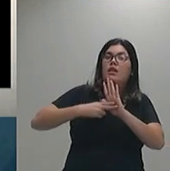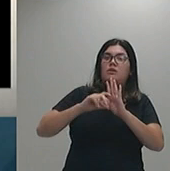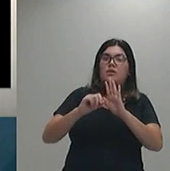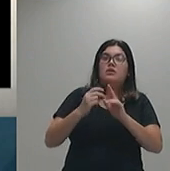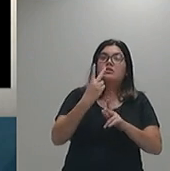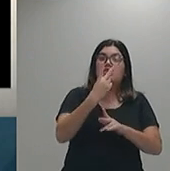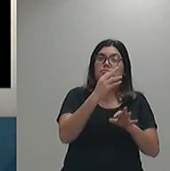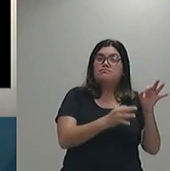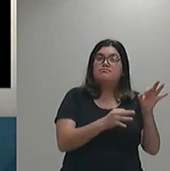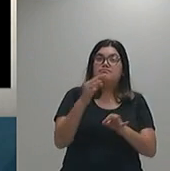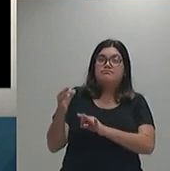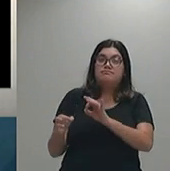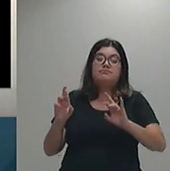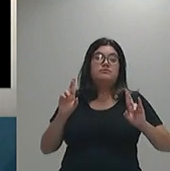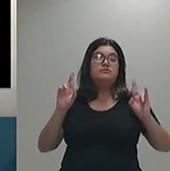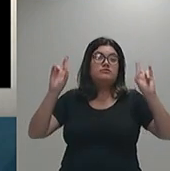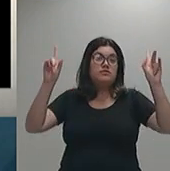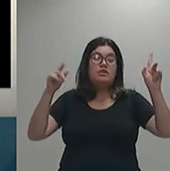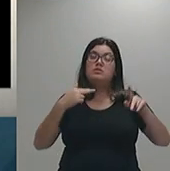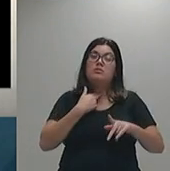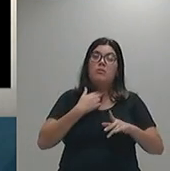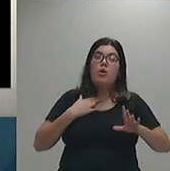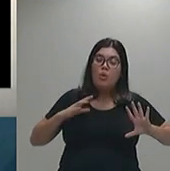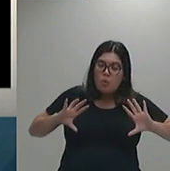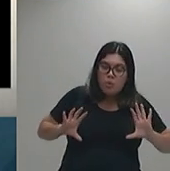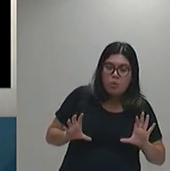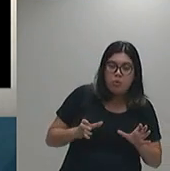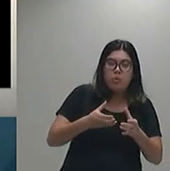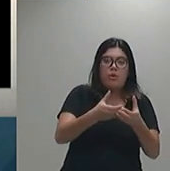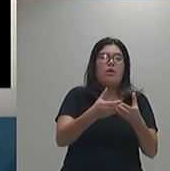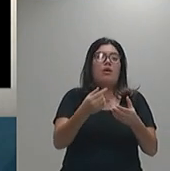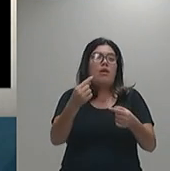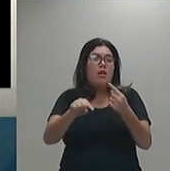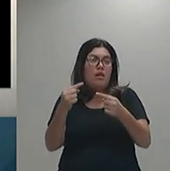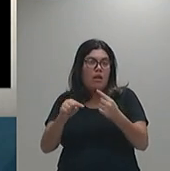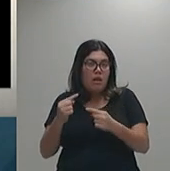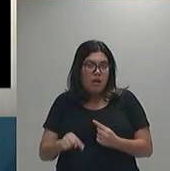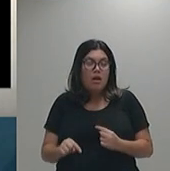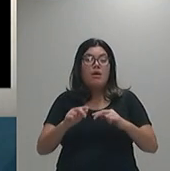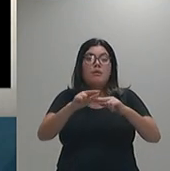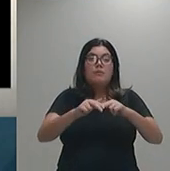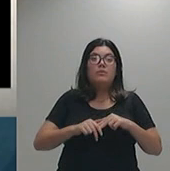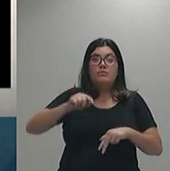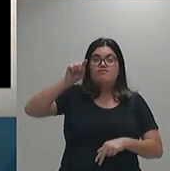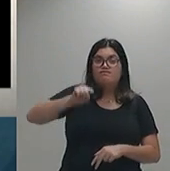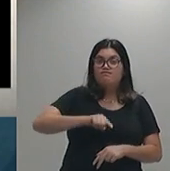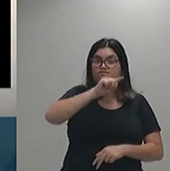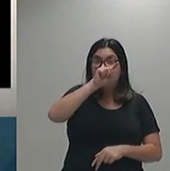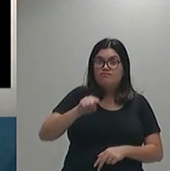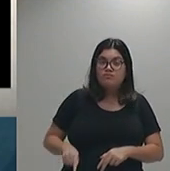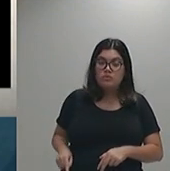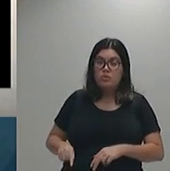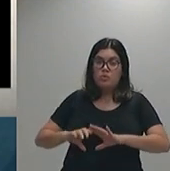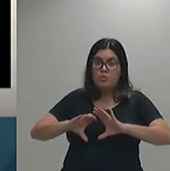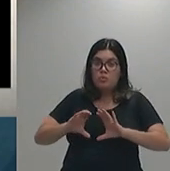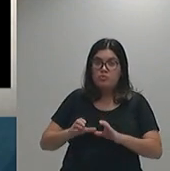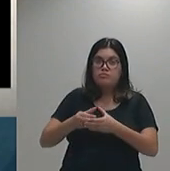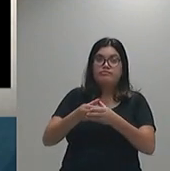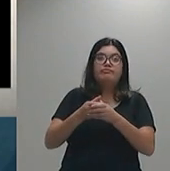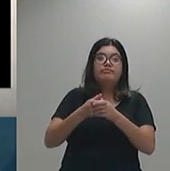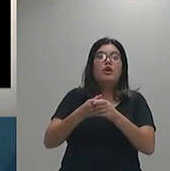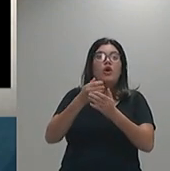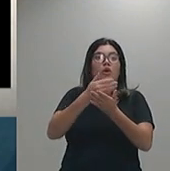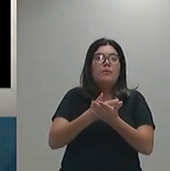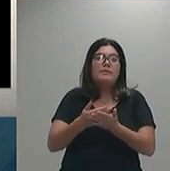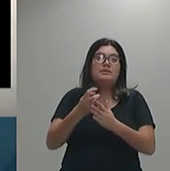não há como reunir as arbitragens e por isso é necessário distinguir a dos minoritários iniciada Cinco Anos